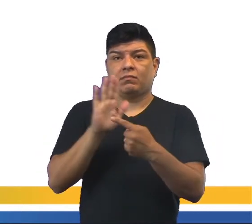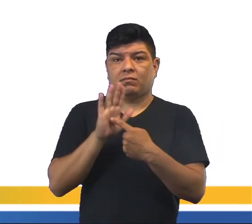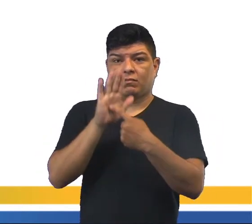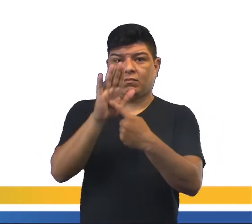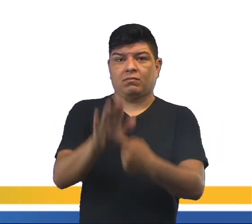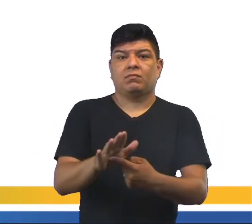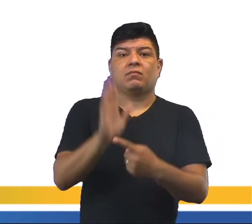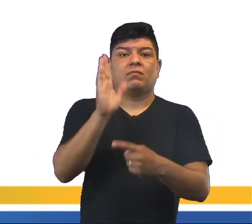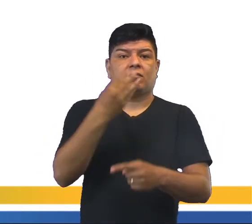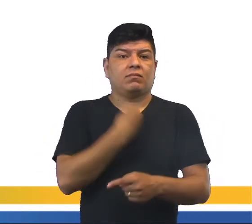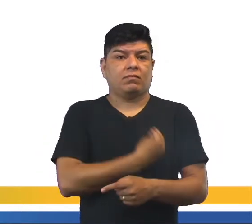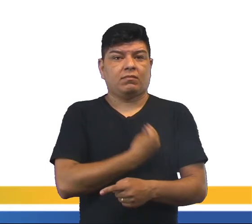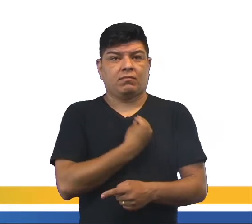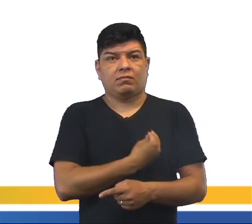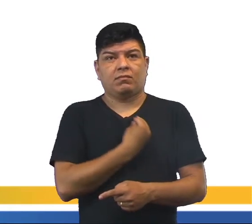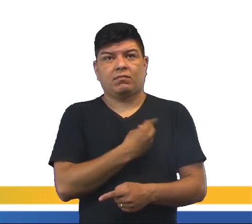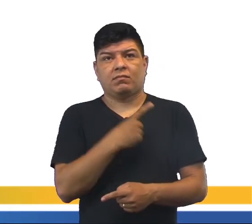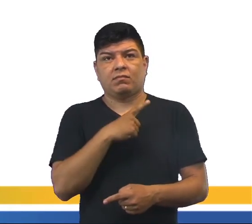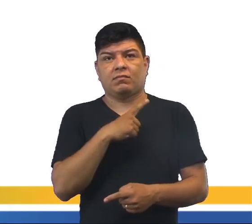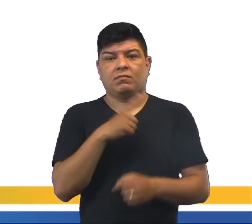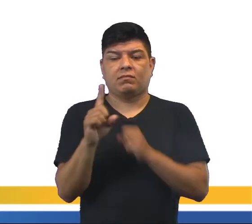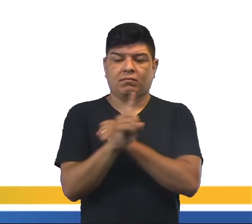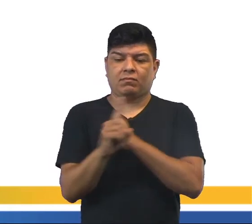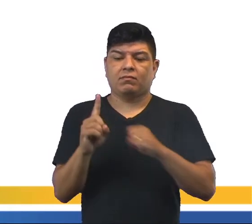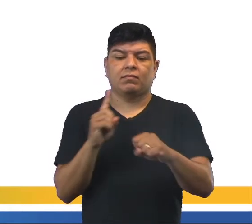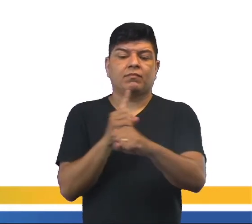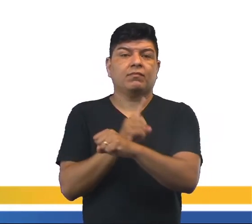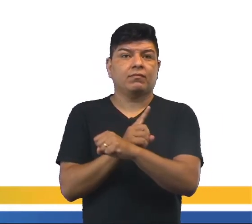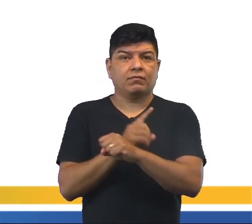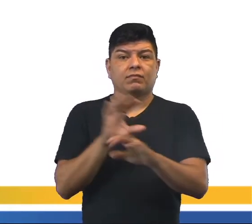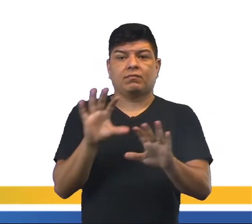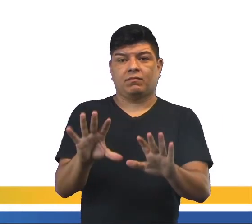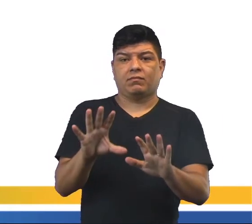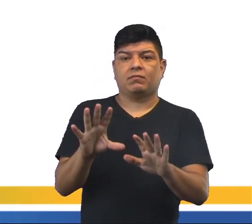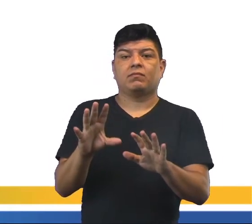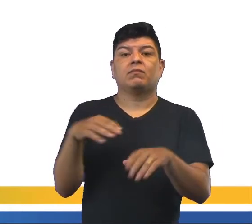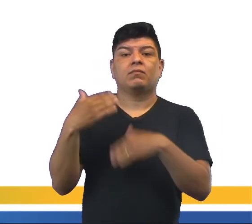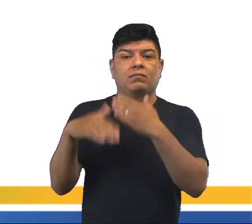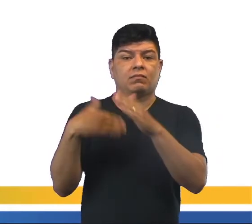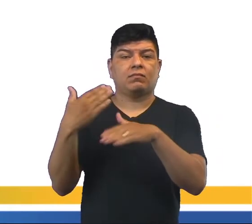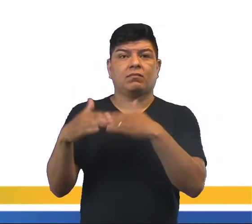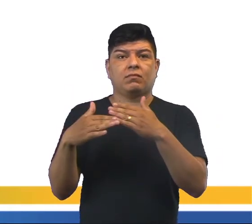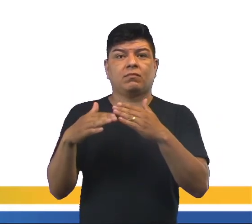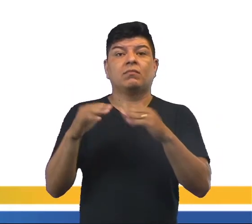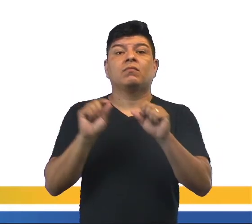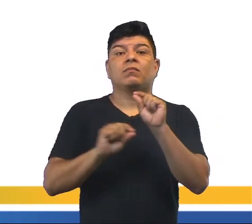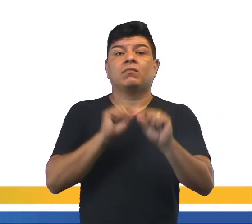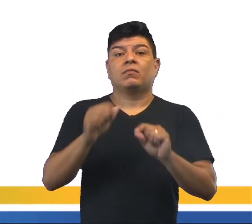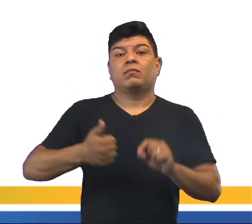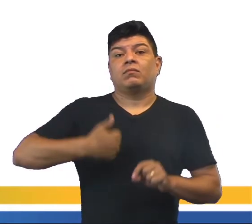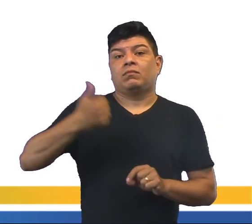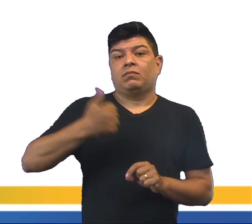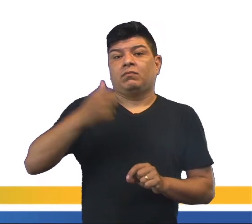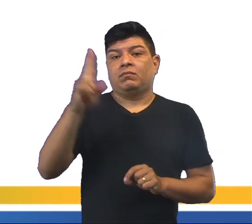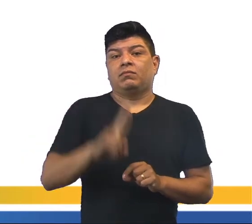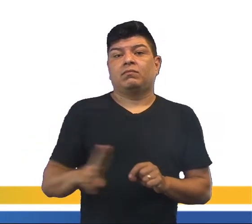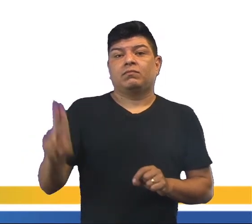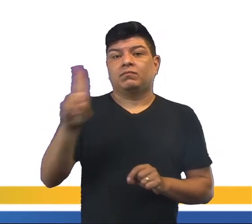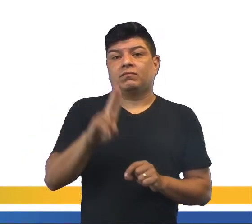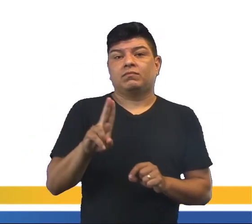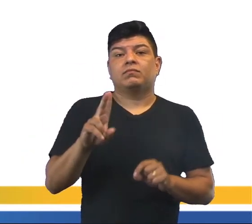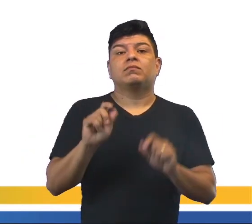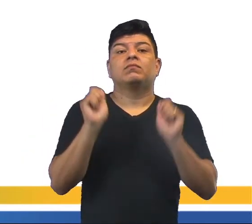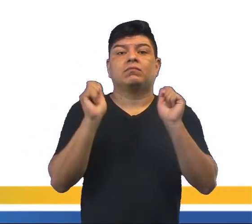né, já existia o evolucionismo social. Assim, o evolucionismo torna-se a primeira arma com a qual o